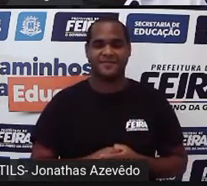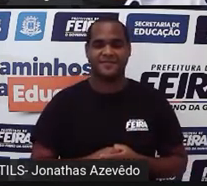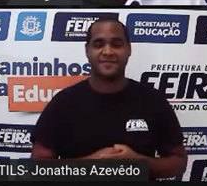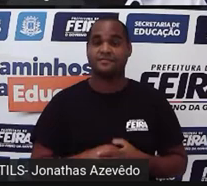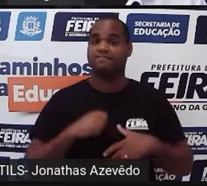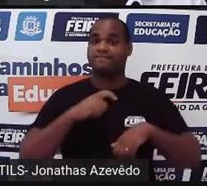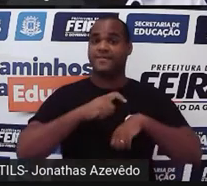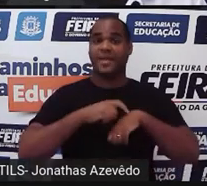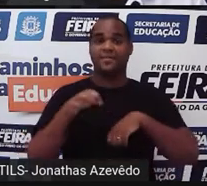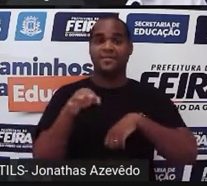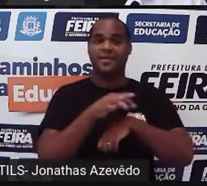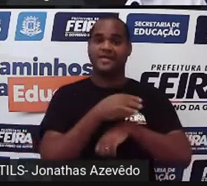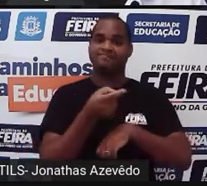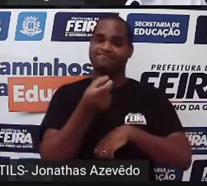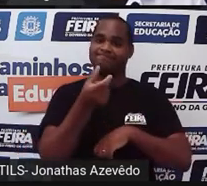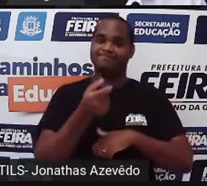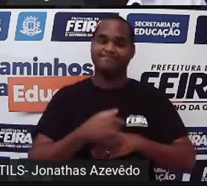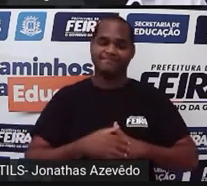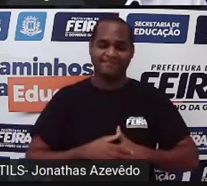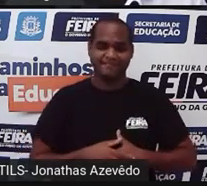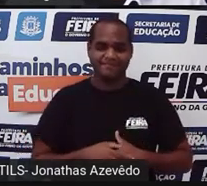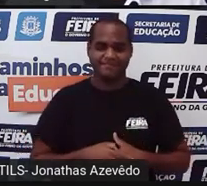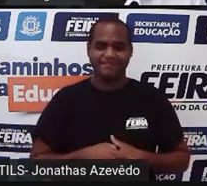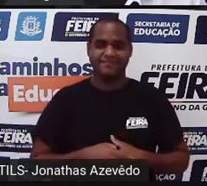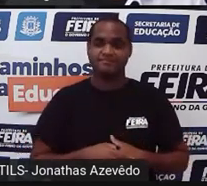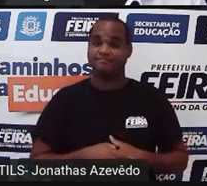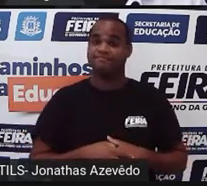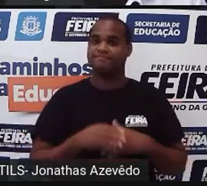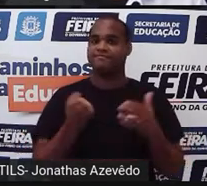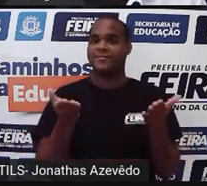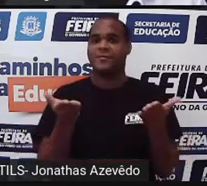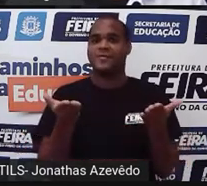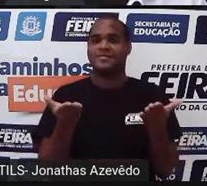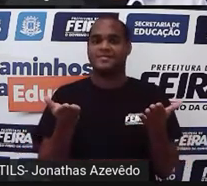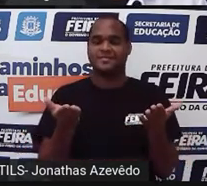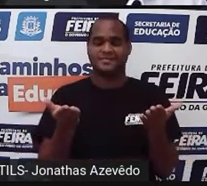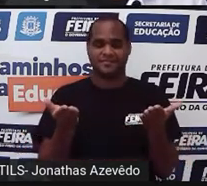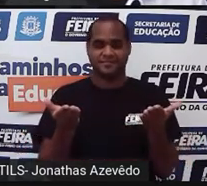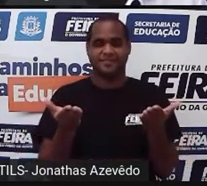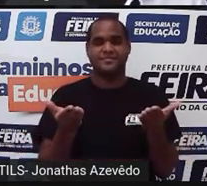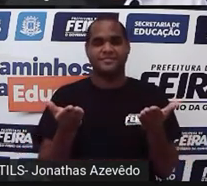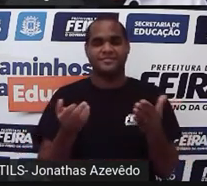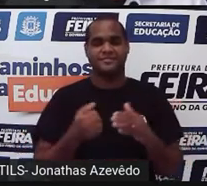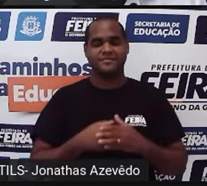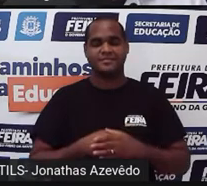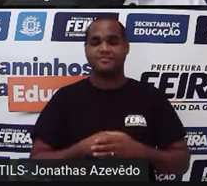O tempo está acabando. E agora?